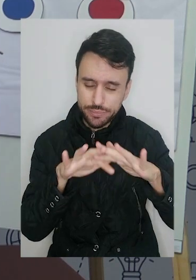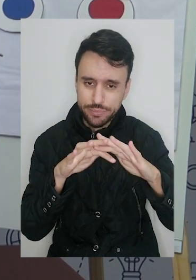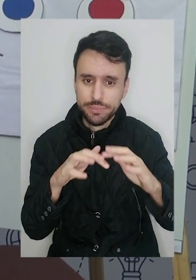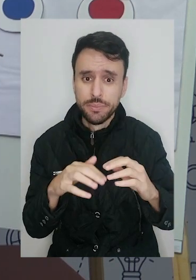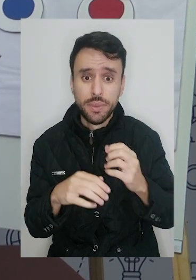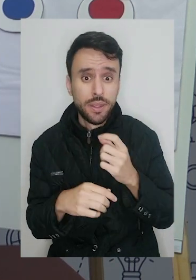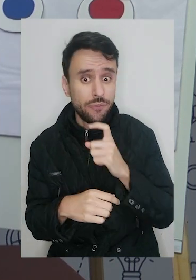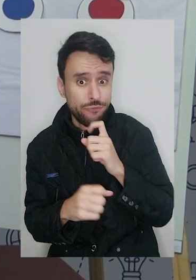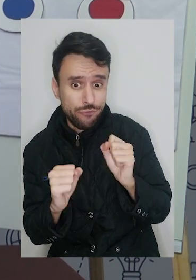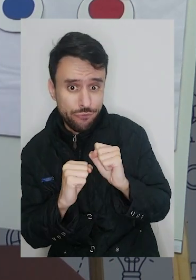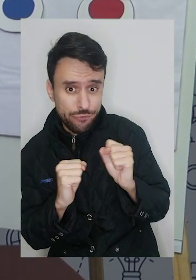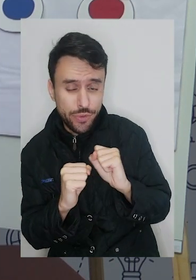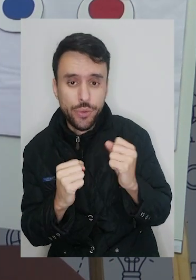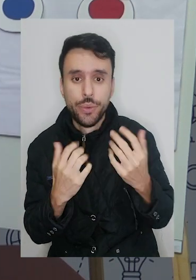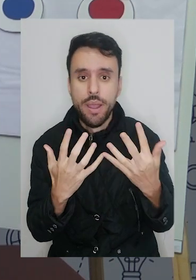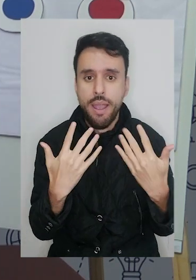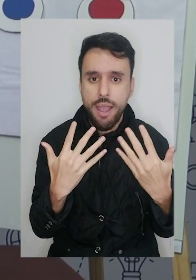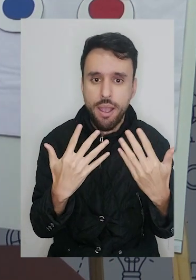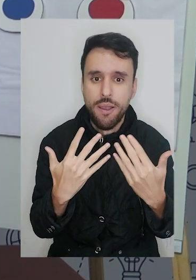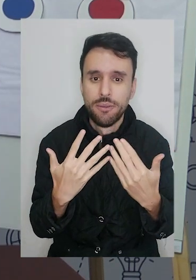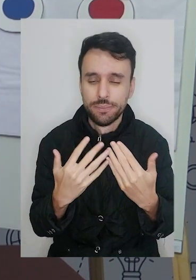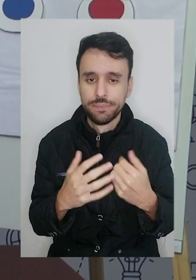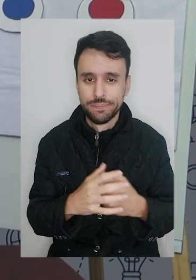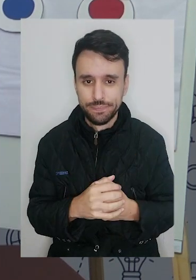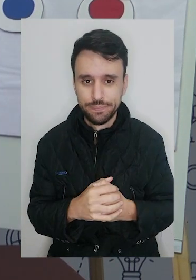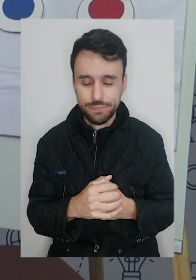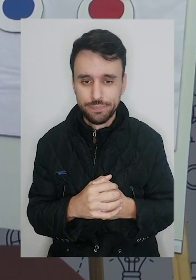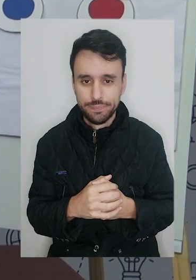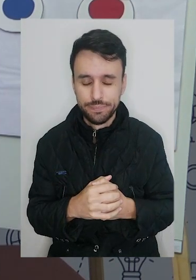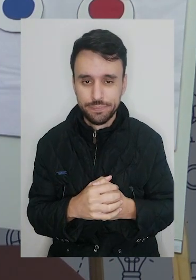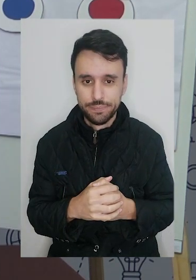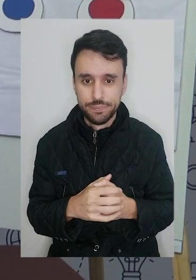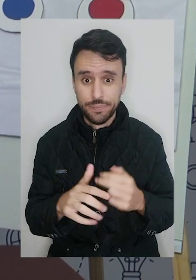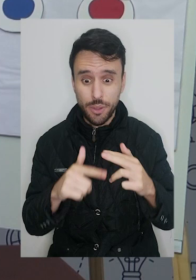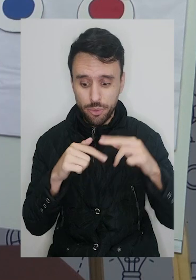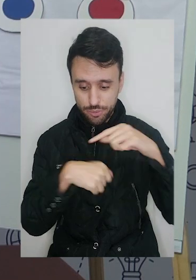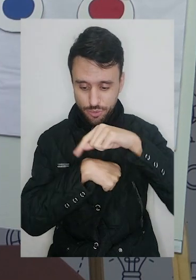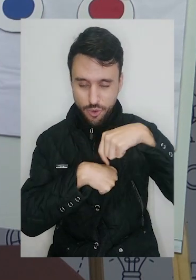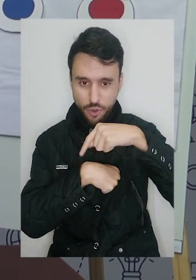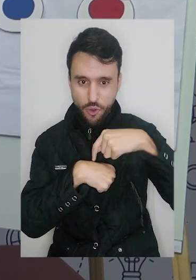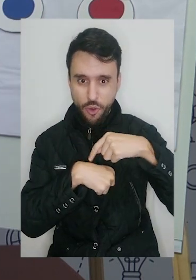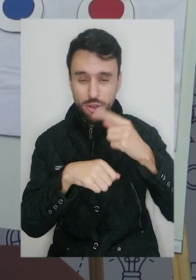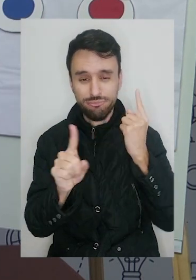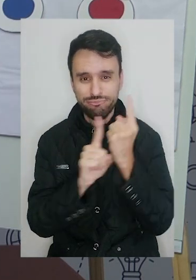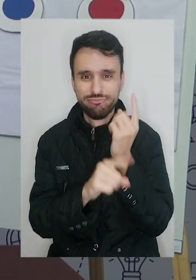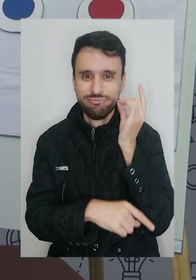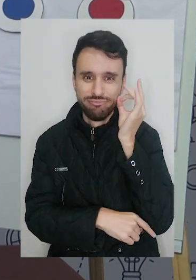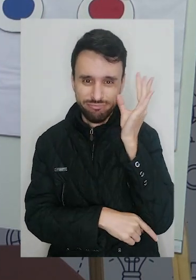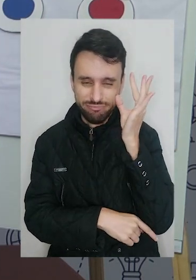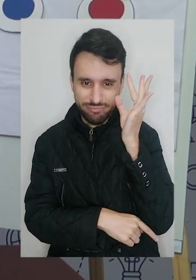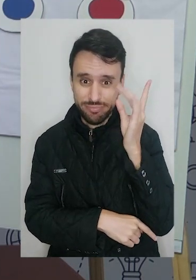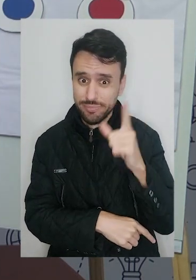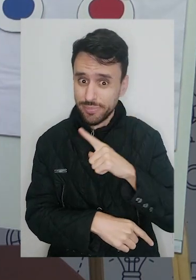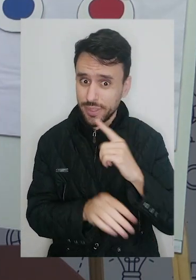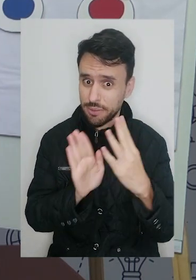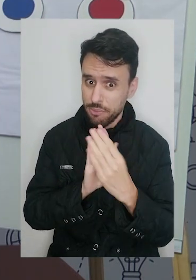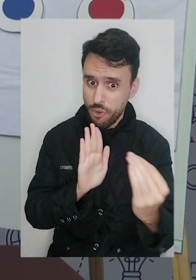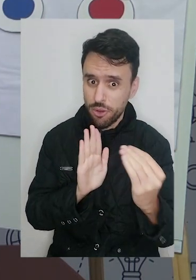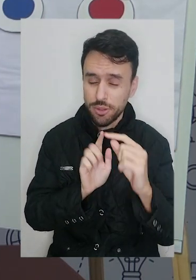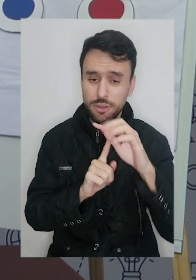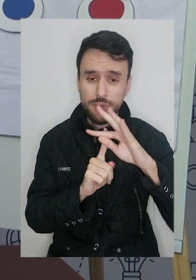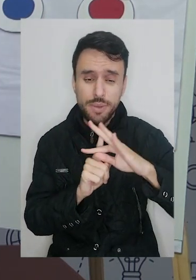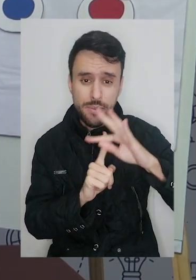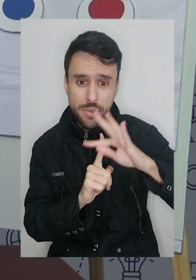ou se está calor. Bem legal essa temperatura e até as horas dá para ver nele também. Então, este é um modelo de